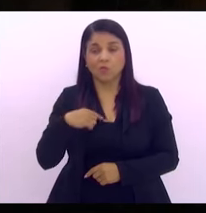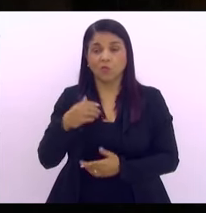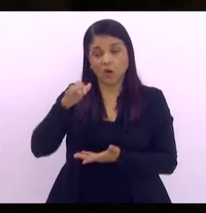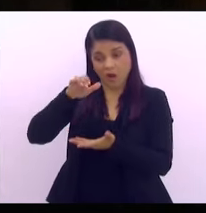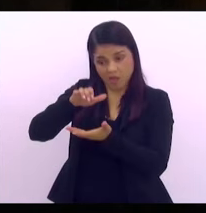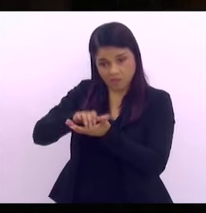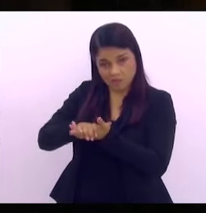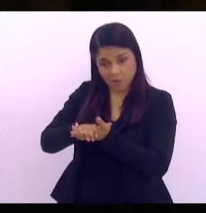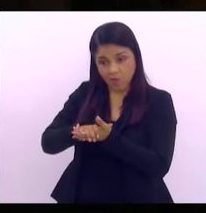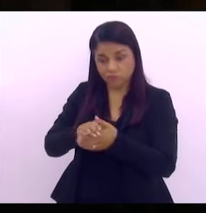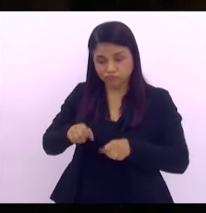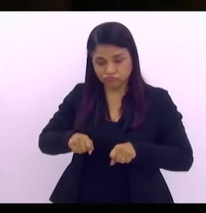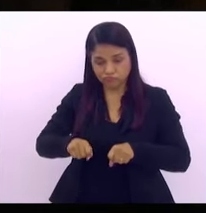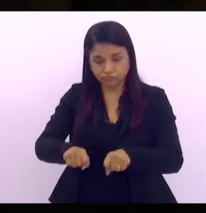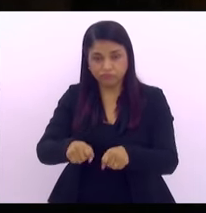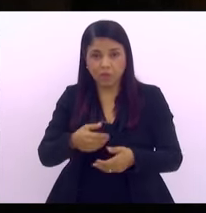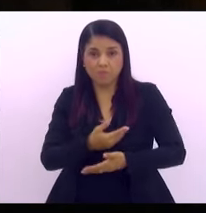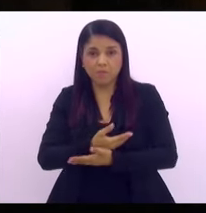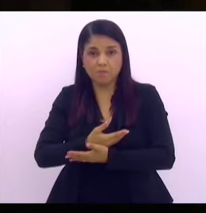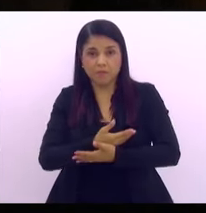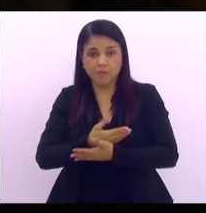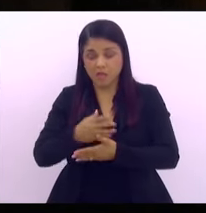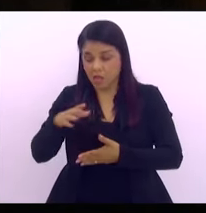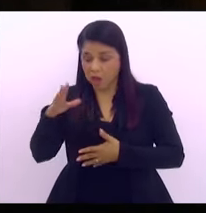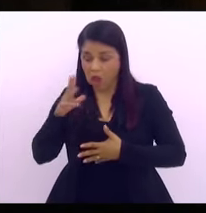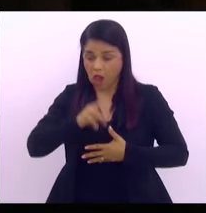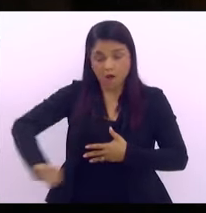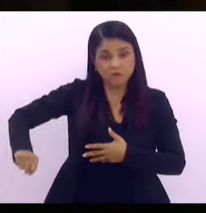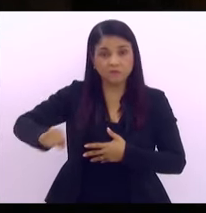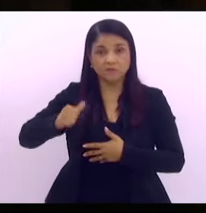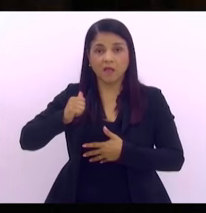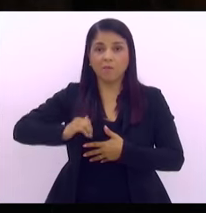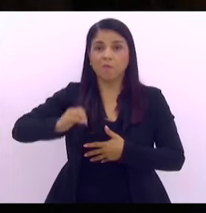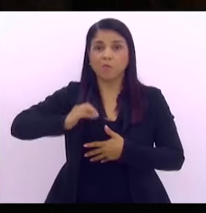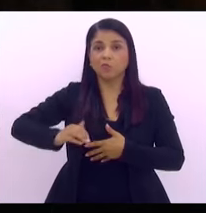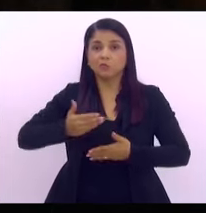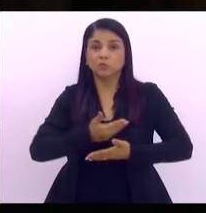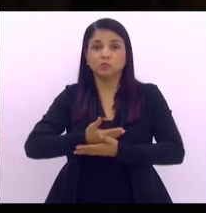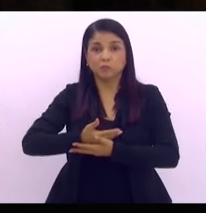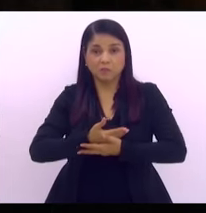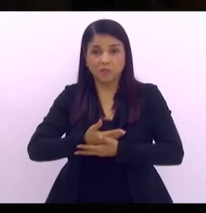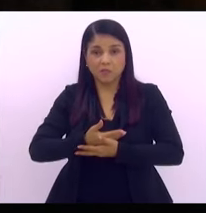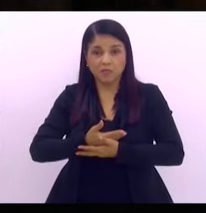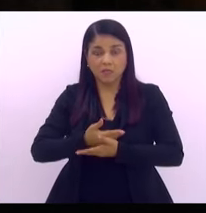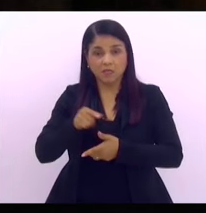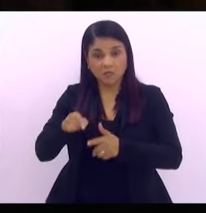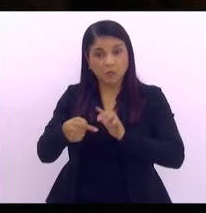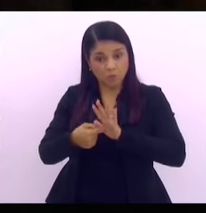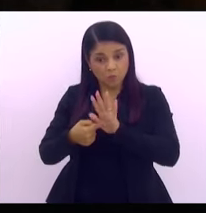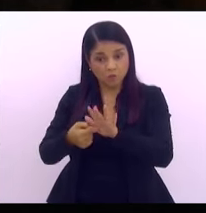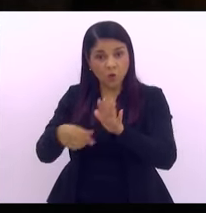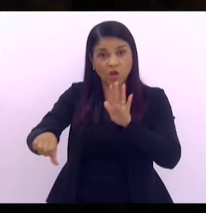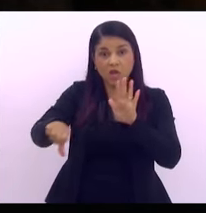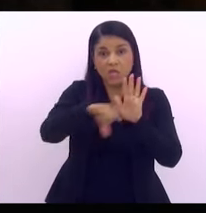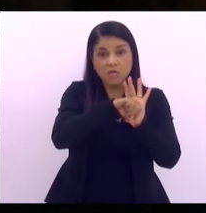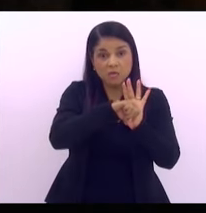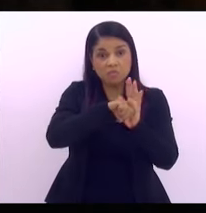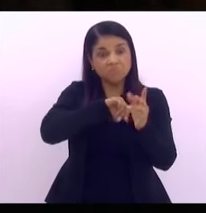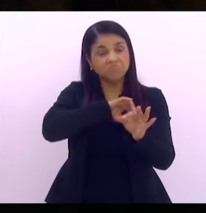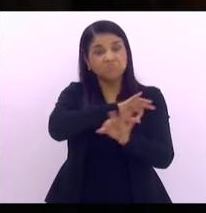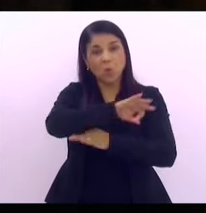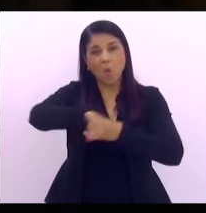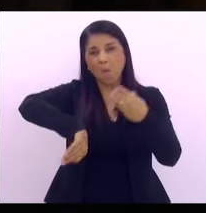bebê e leva a bolsa do bebê, eu mostrei aquilo, isso aqui numa ação do crime